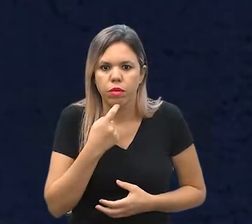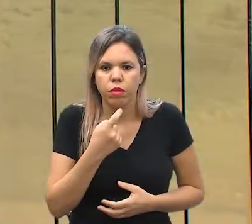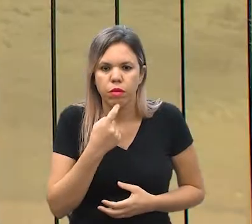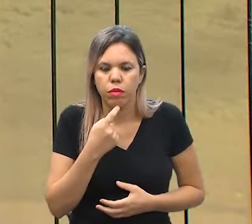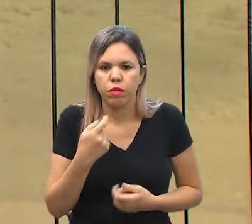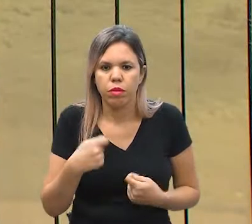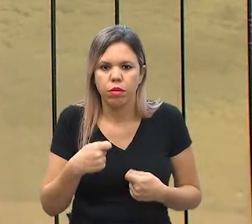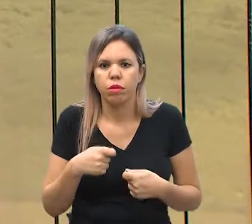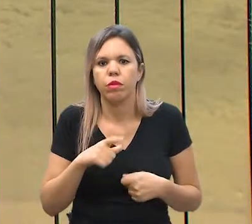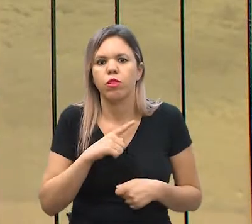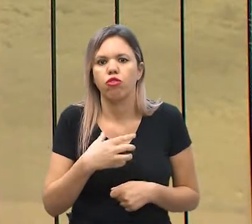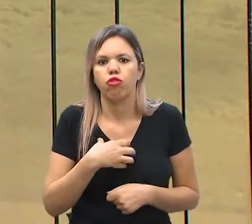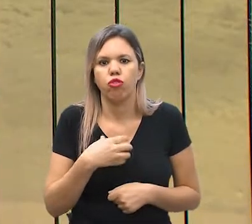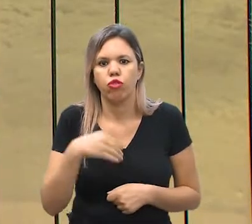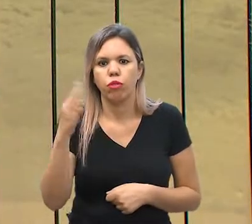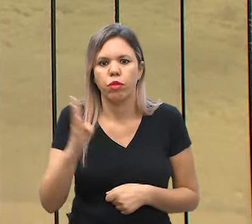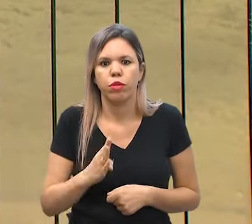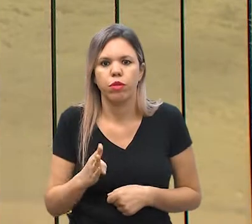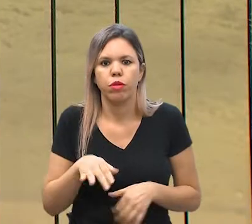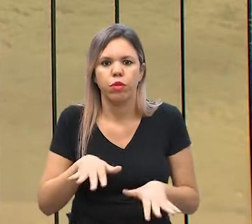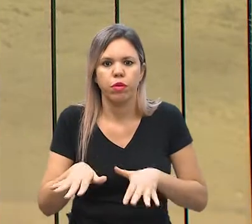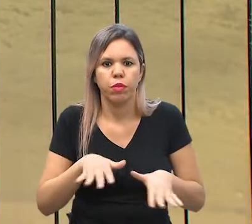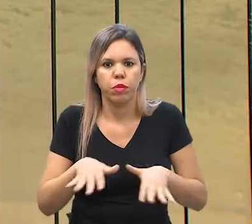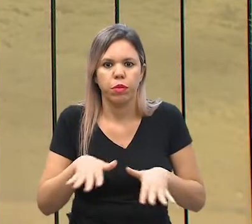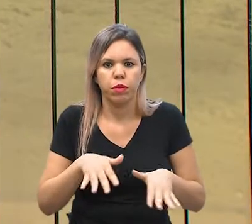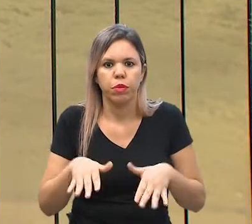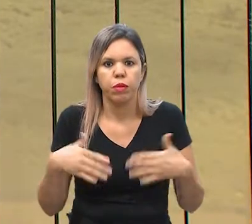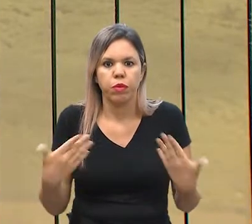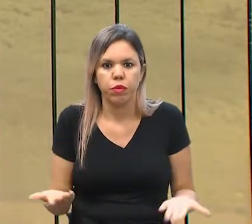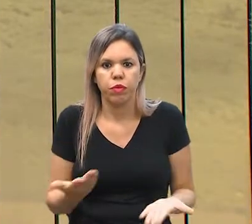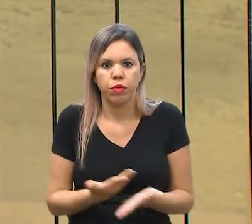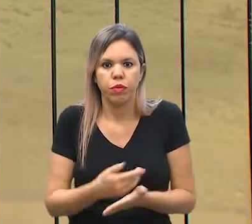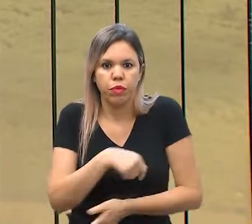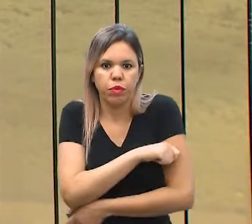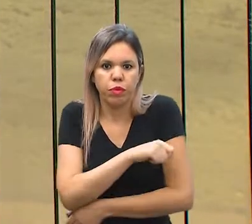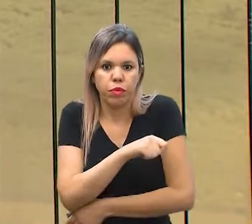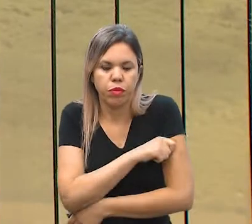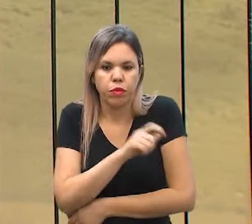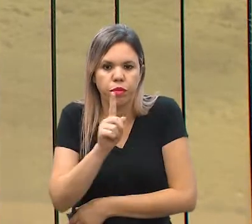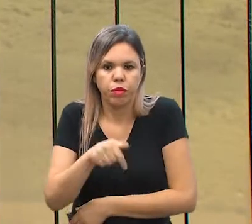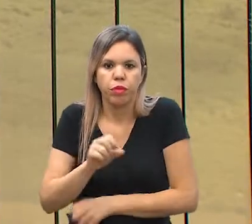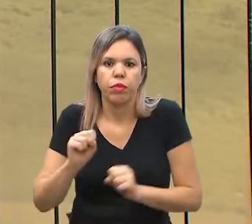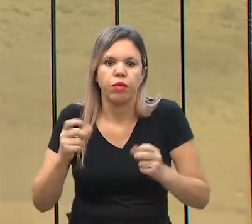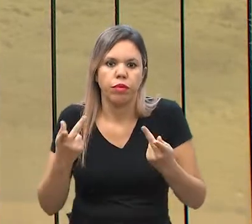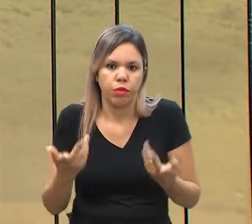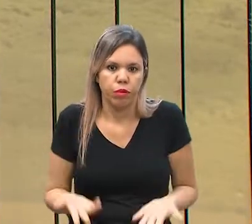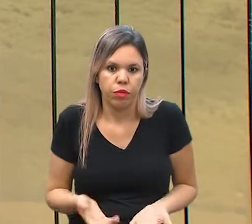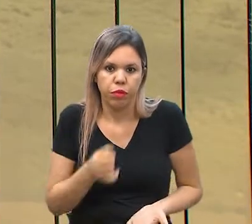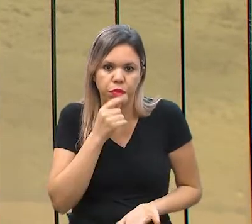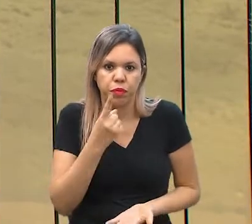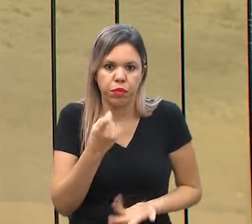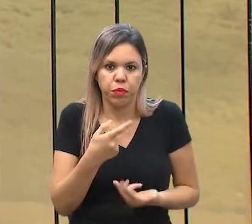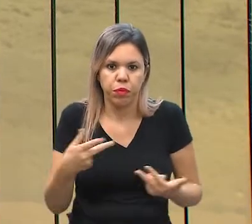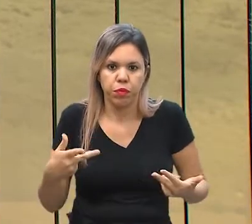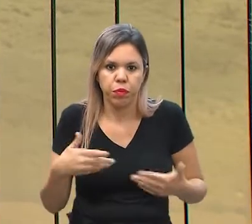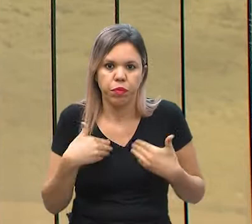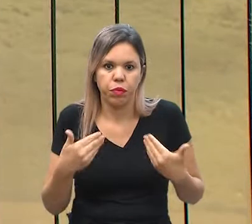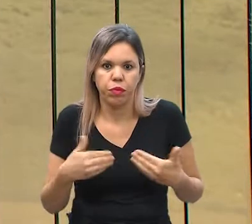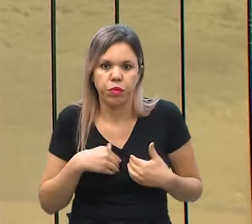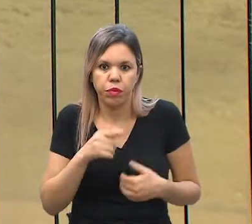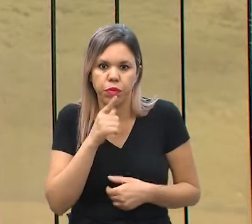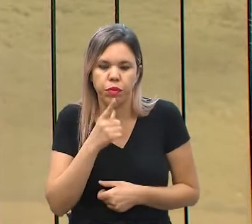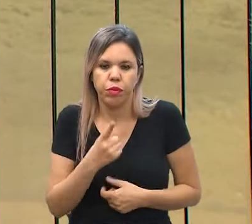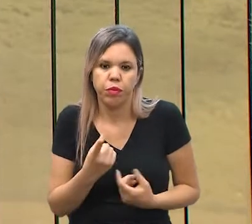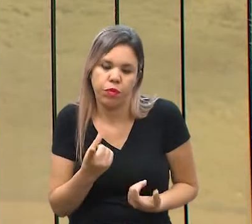tem a passagem mais cara do Brasil, então locomoção para quando vai ser estudante, que é muitas vezes ir pro shopping, que é a única lazer que a gente